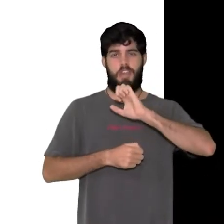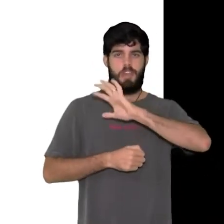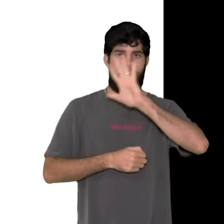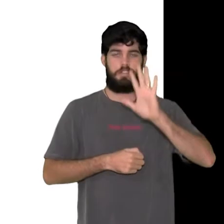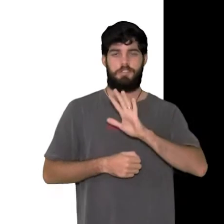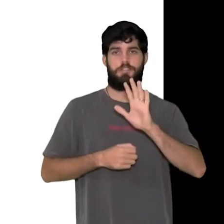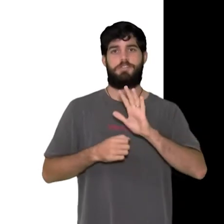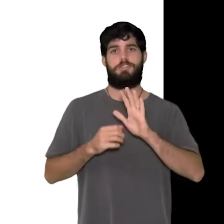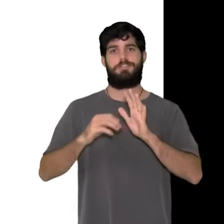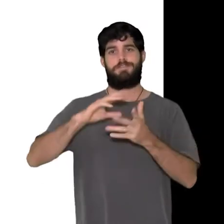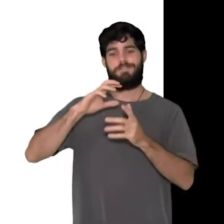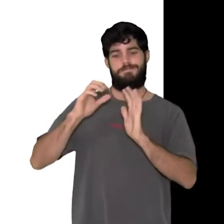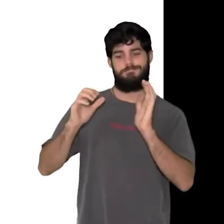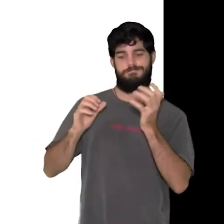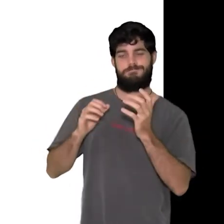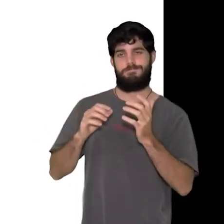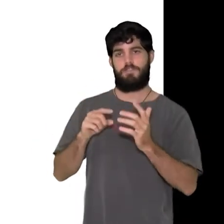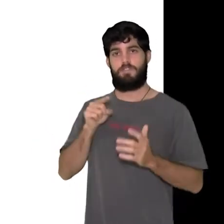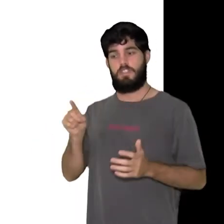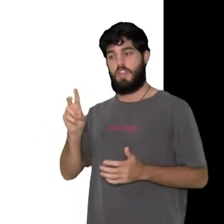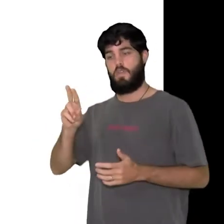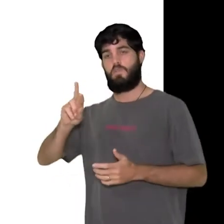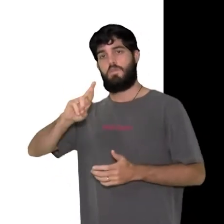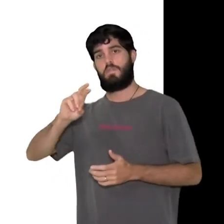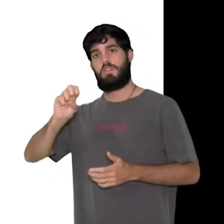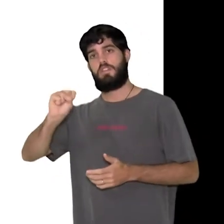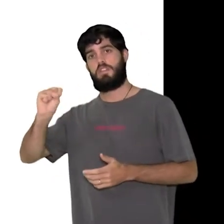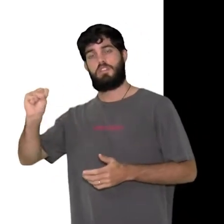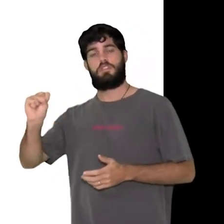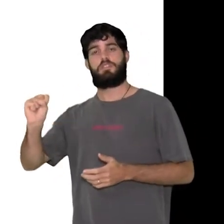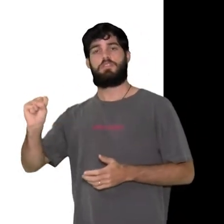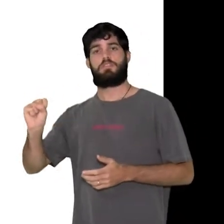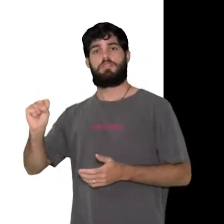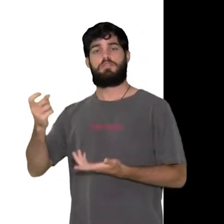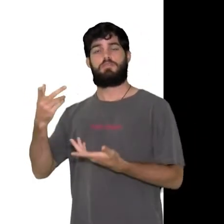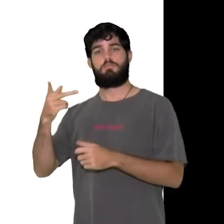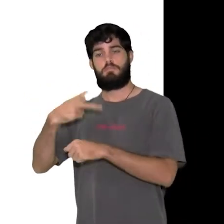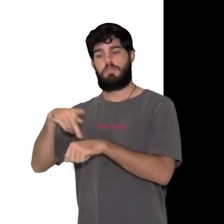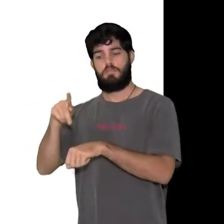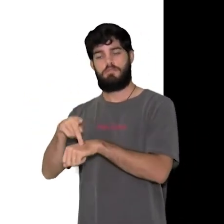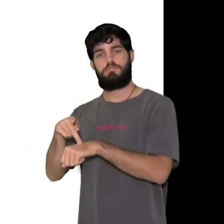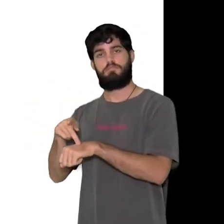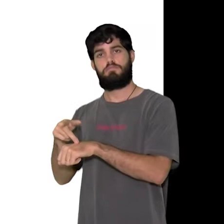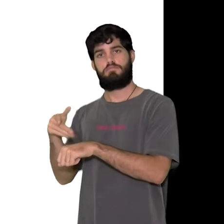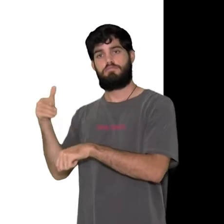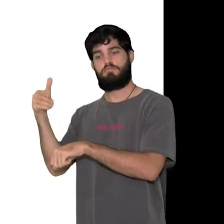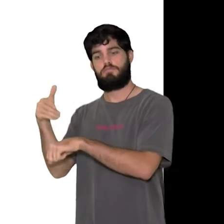Rússia, União Soviética, com os países do bloco socialista, do bloco da